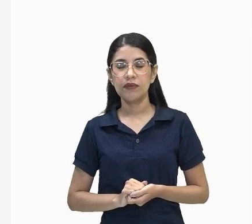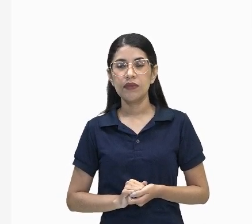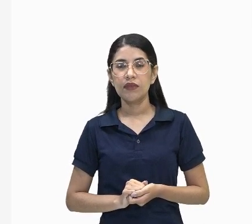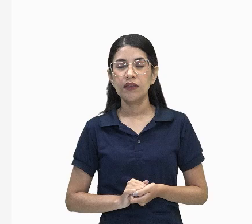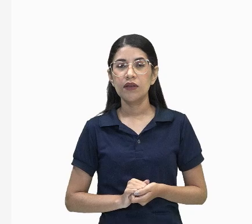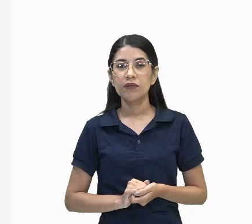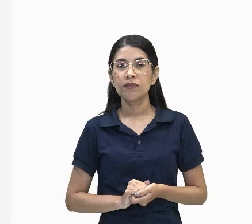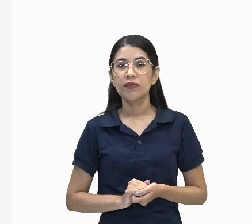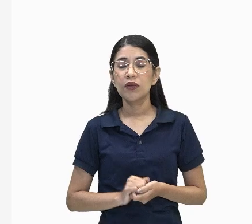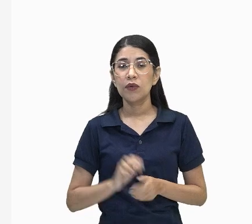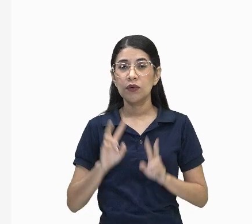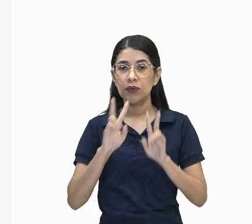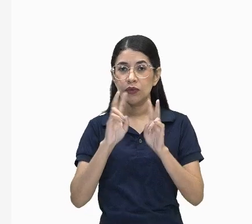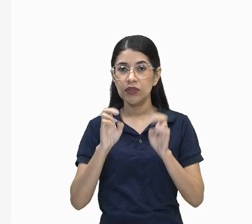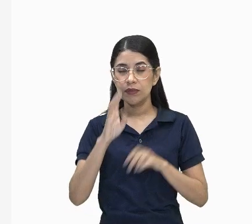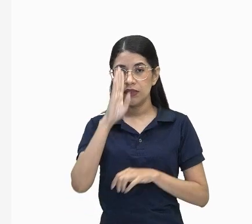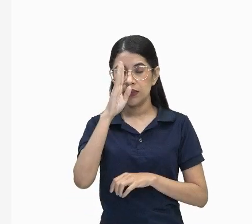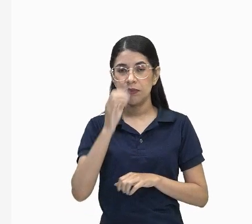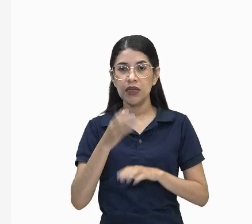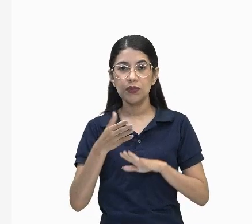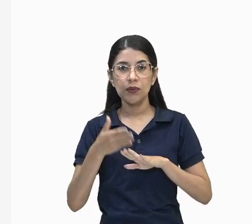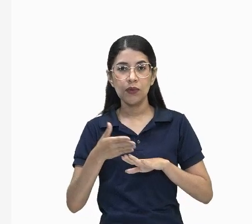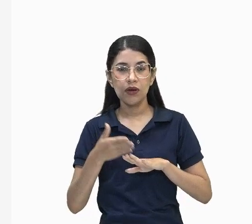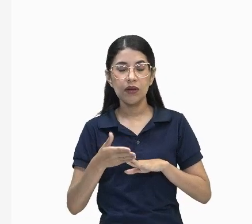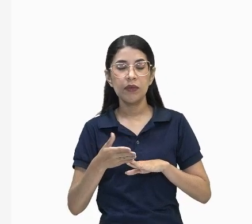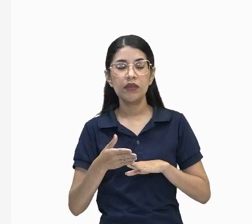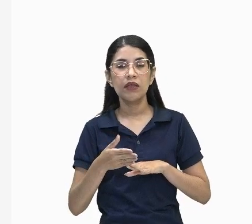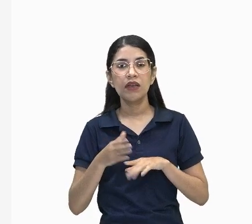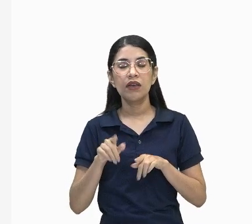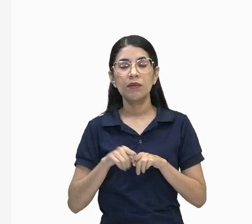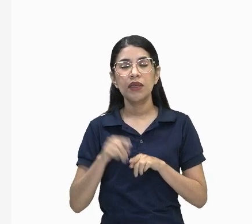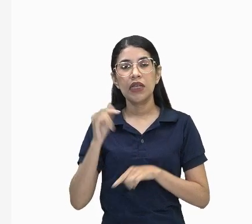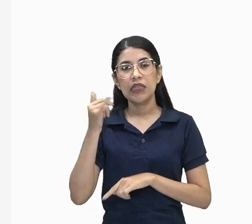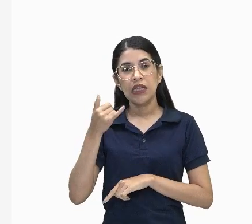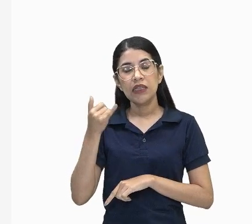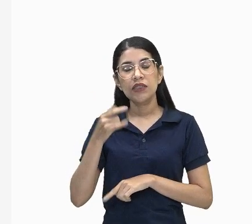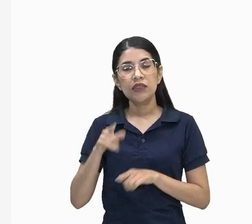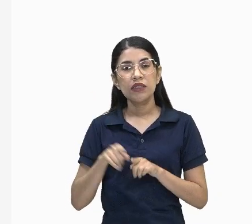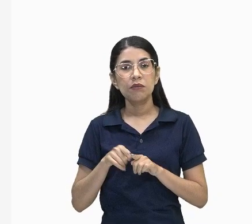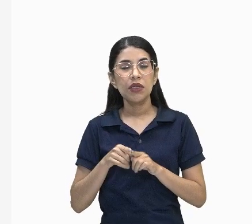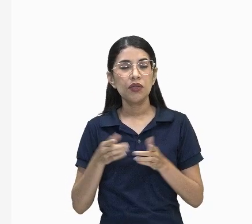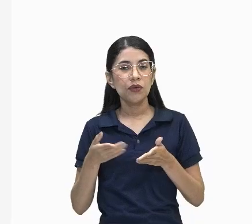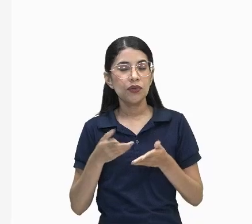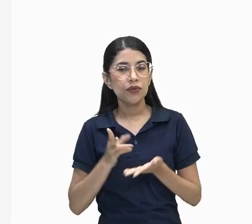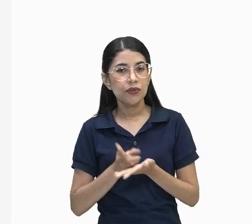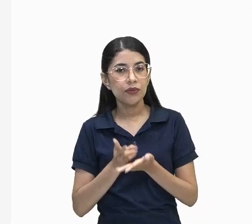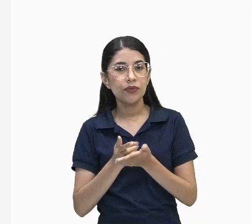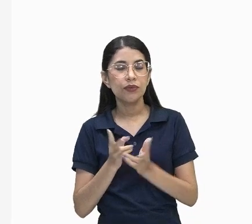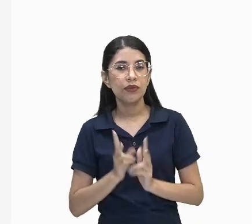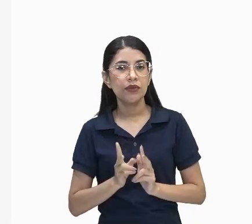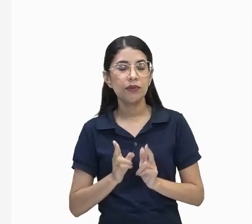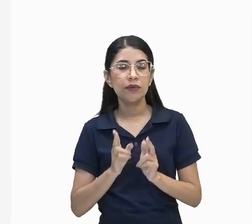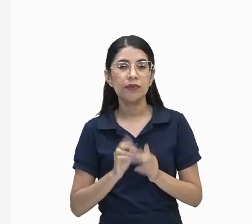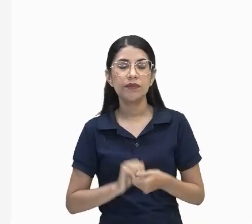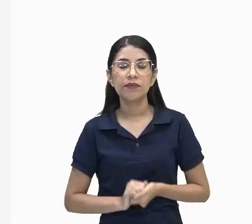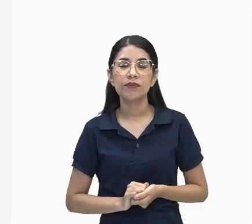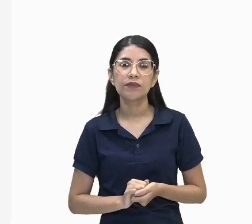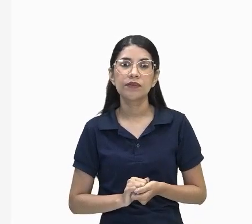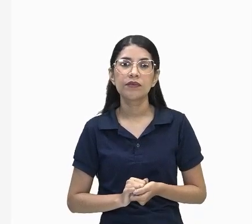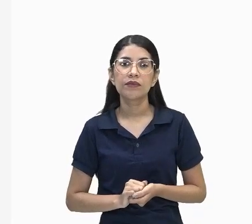temas contemporâneos que a narrativa antecipou, né? Ou que ainda reflete. Então, o conto